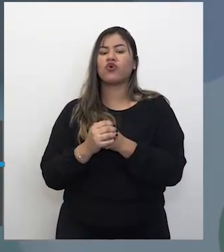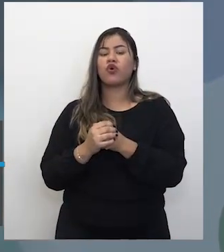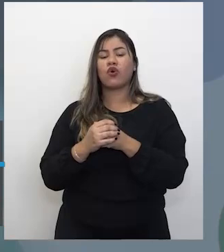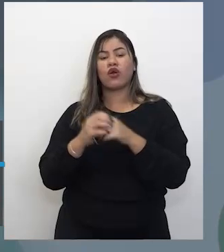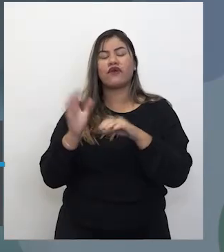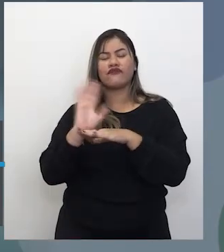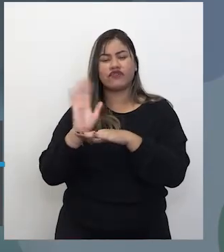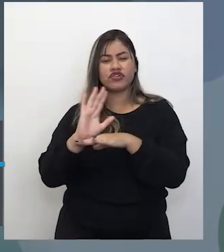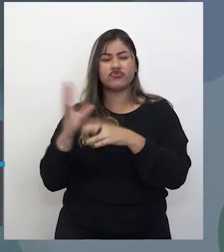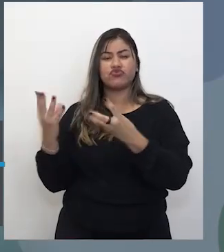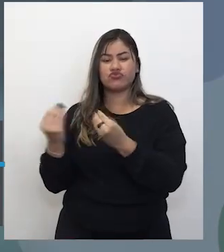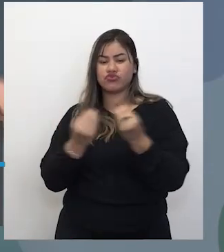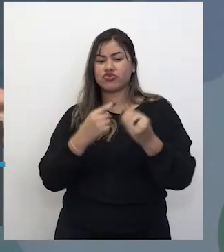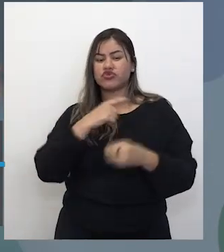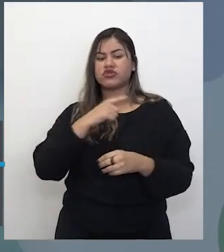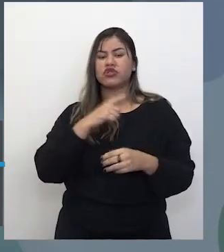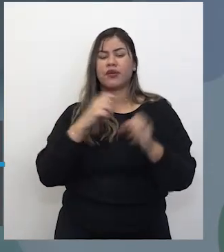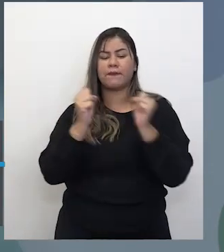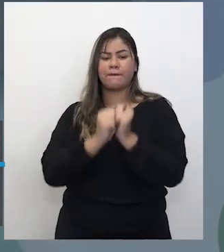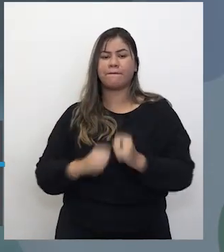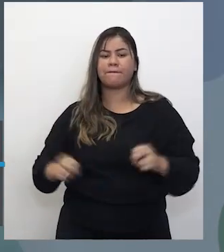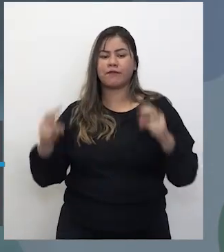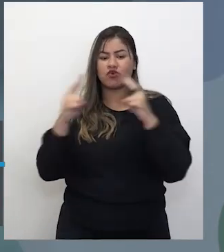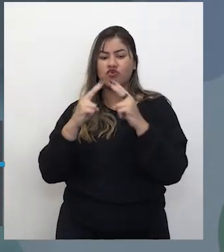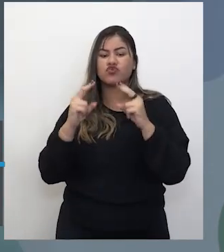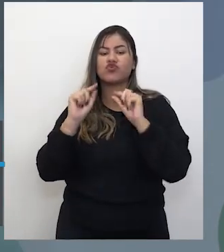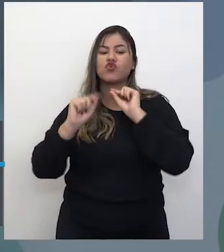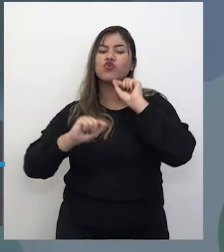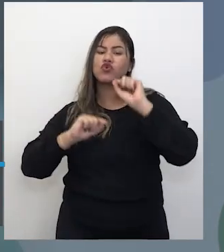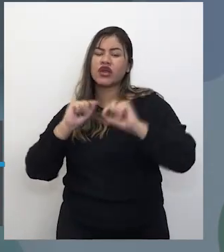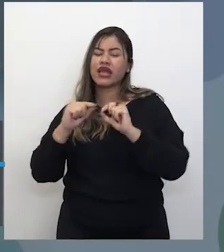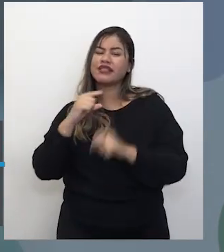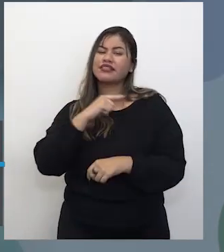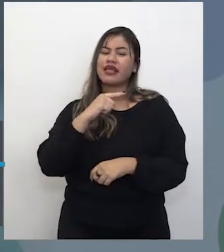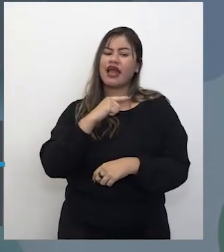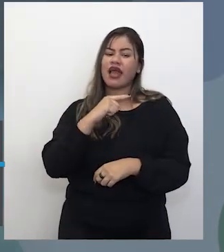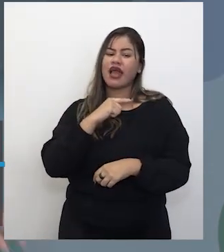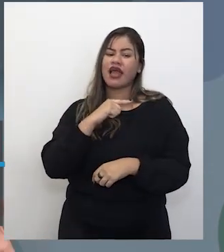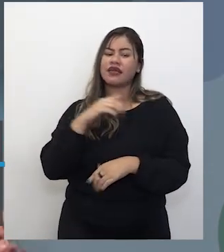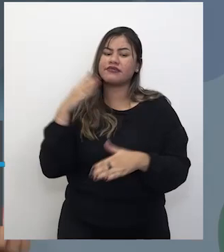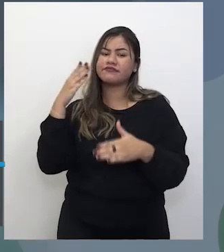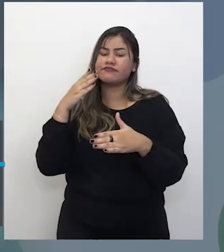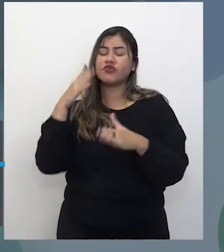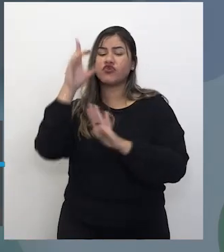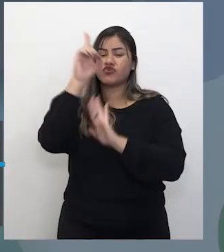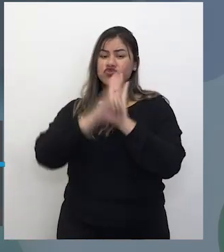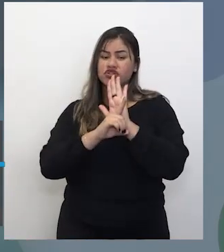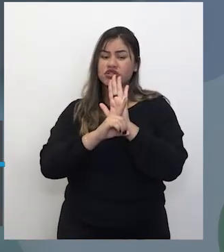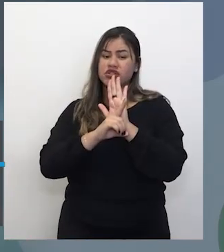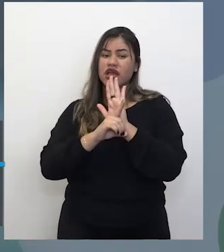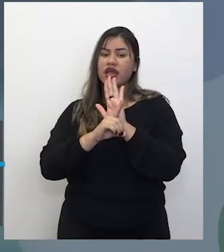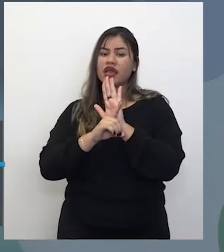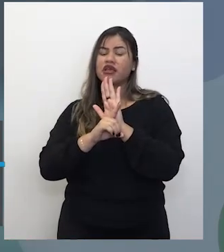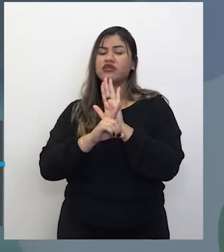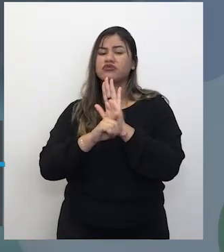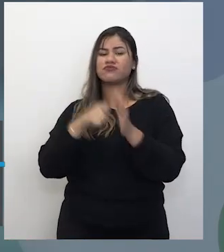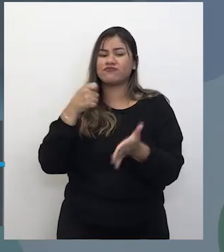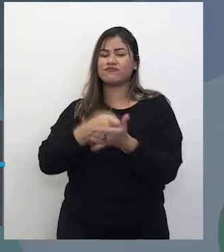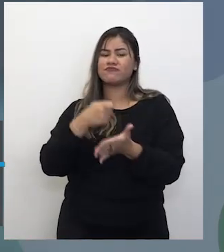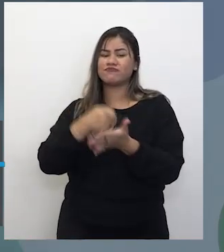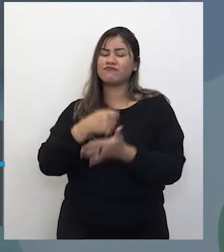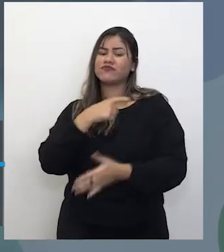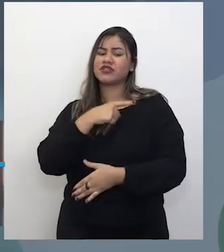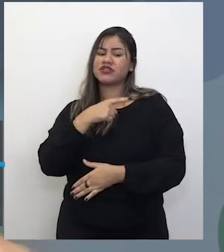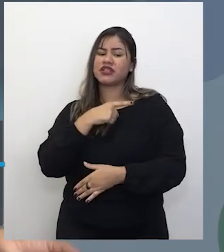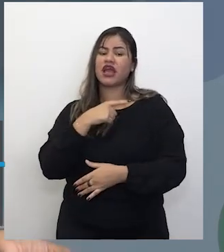ONU. O professor e o aluno sabem que a gente tem as limitações dos direitos autorais, mas nada impede depois do